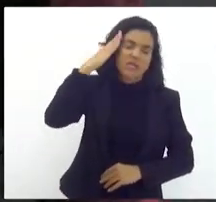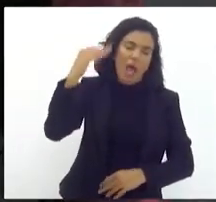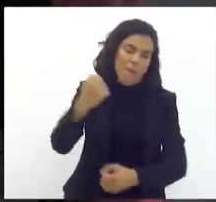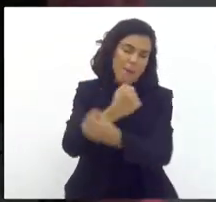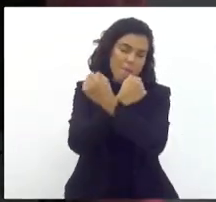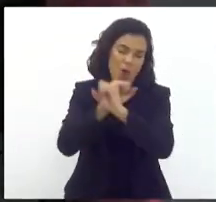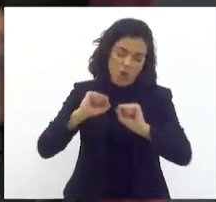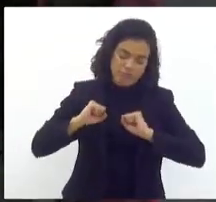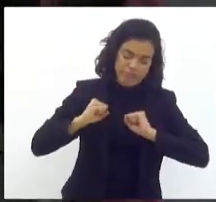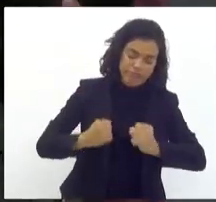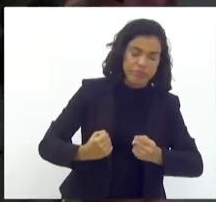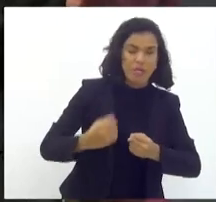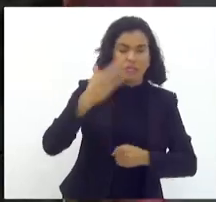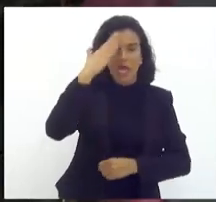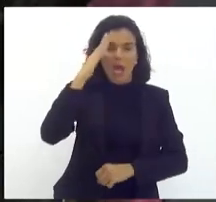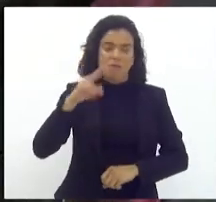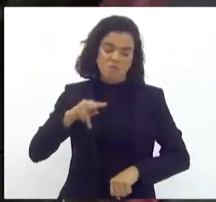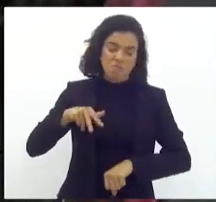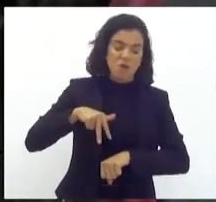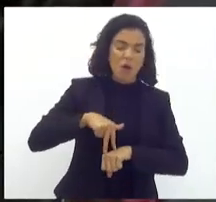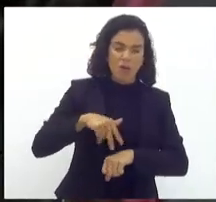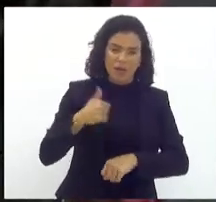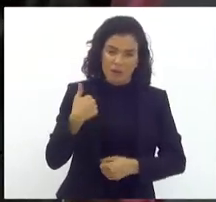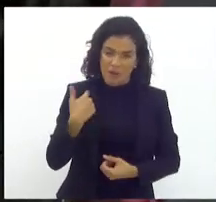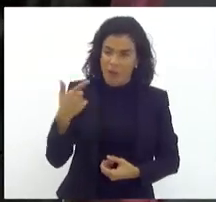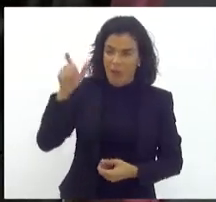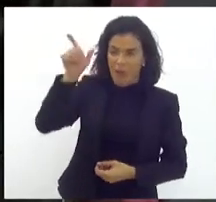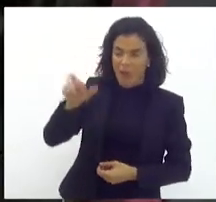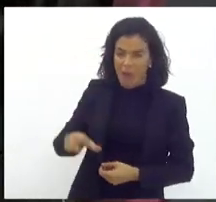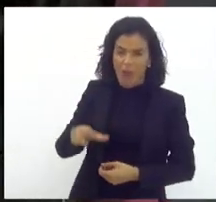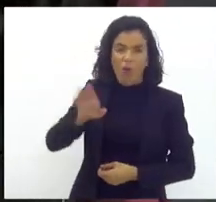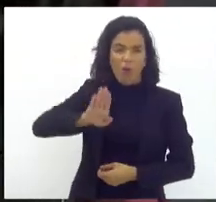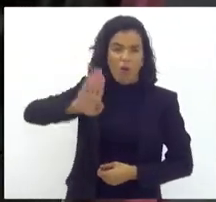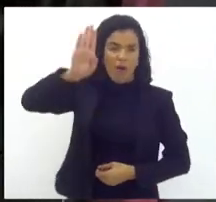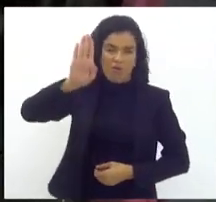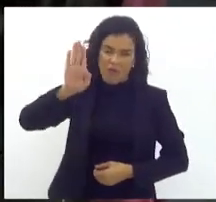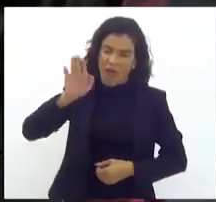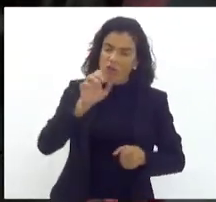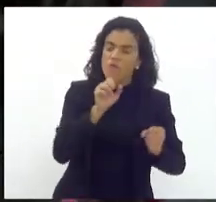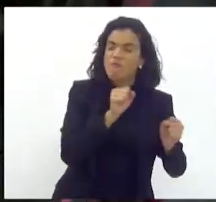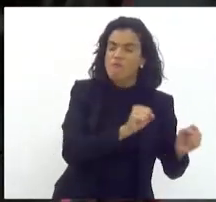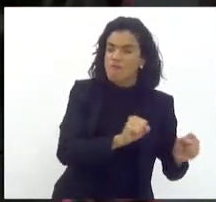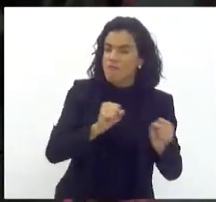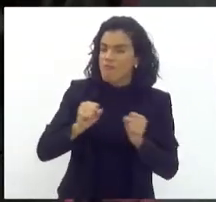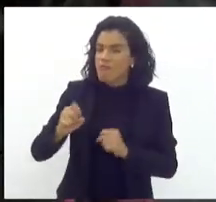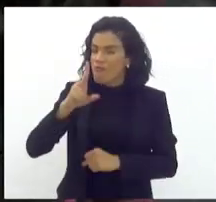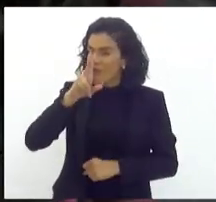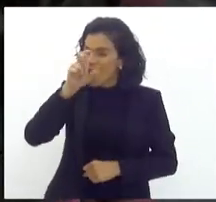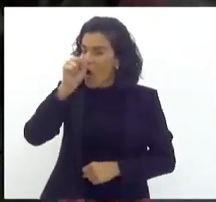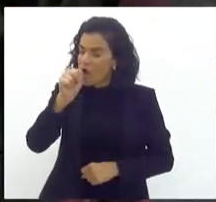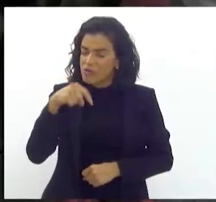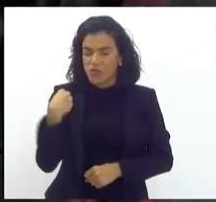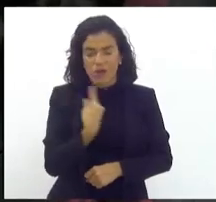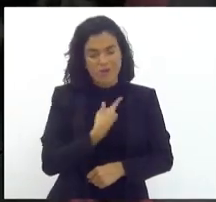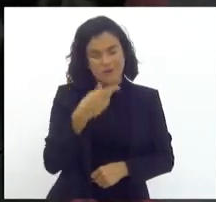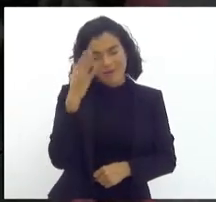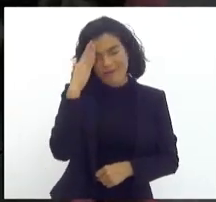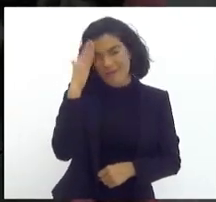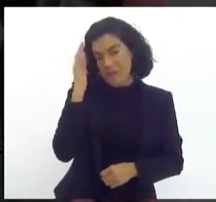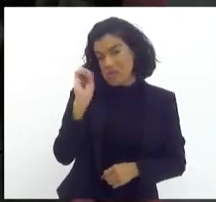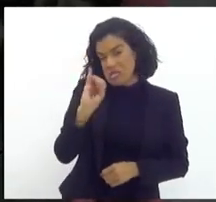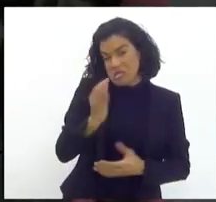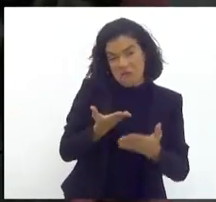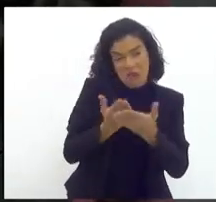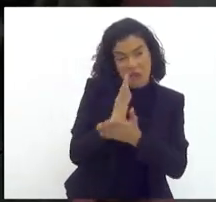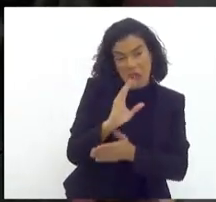defender sabe se posicionar e que é um candidato Fortíssimo a reeleição Todos nós sabemos disso se